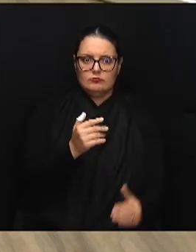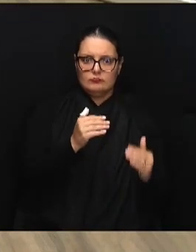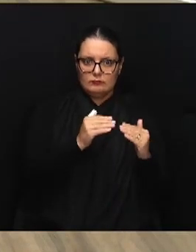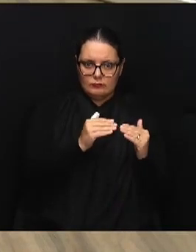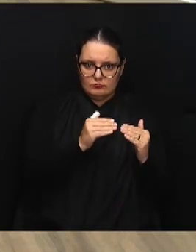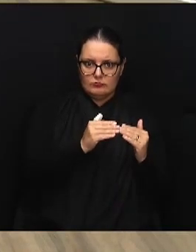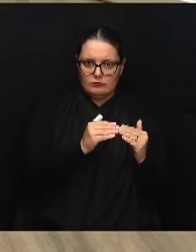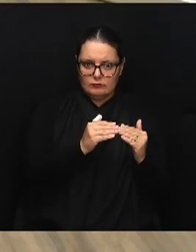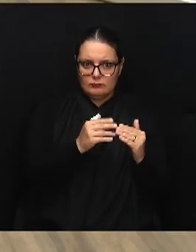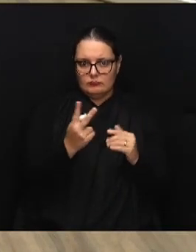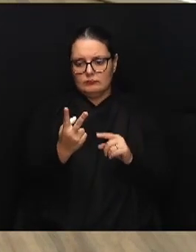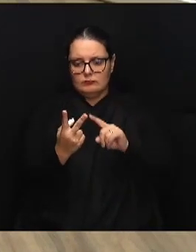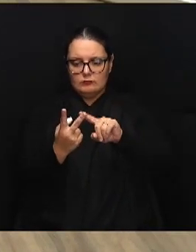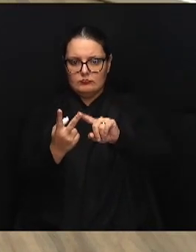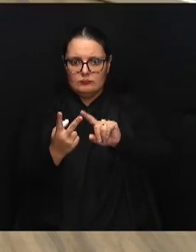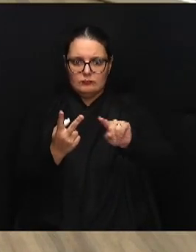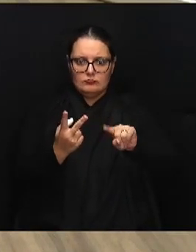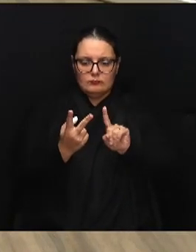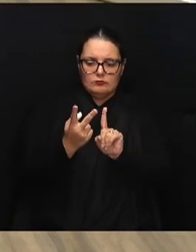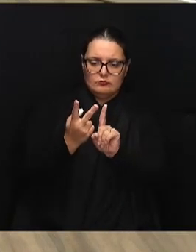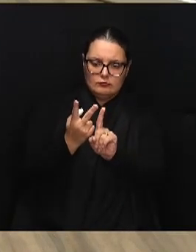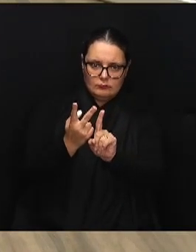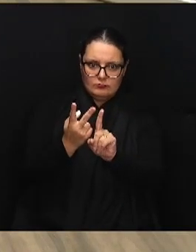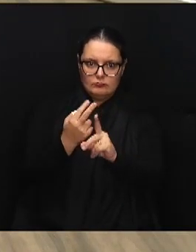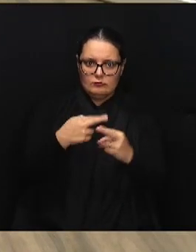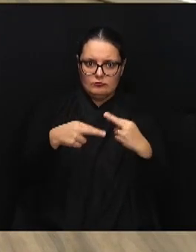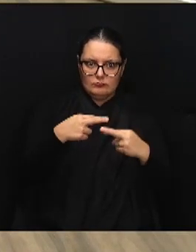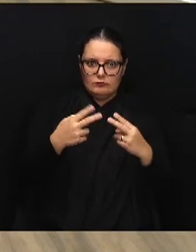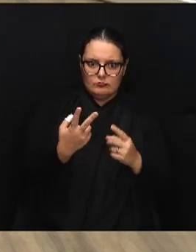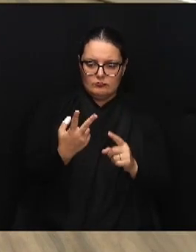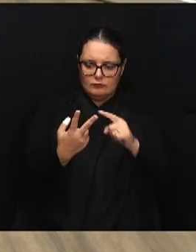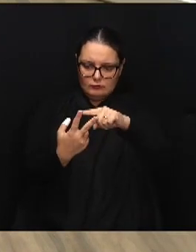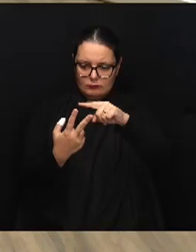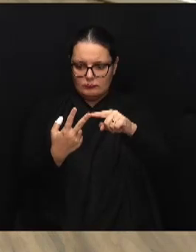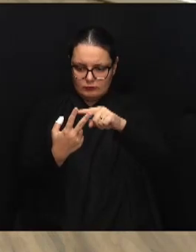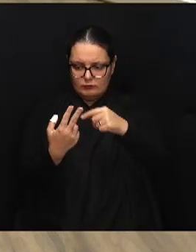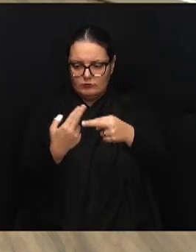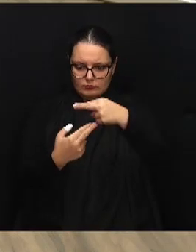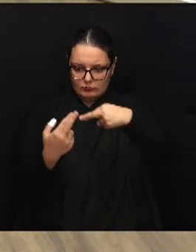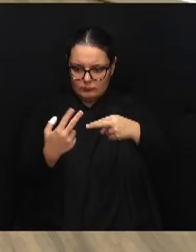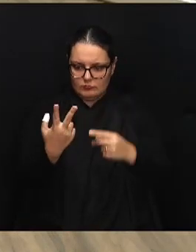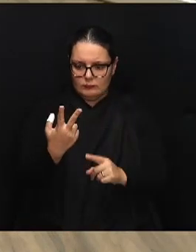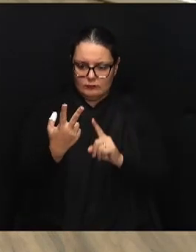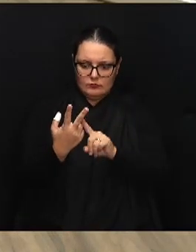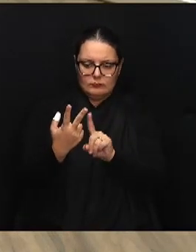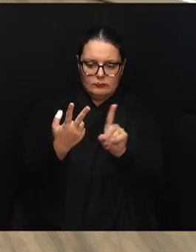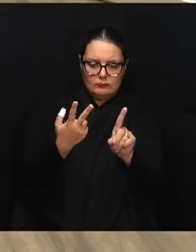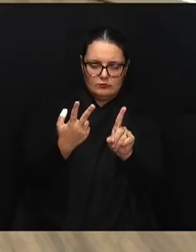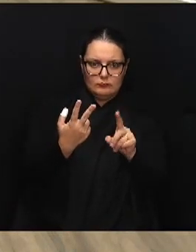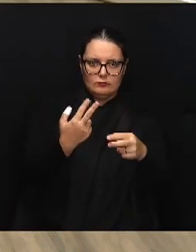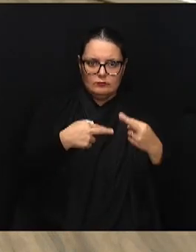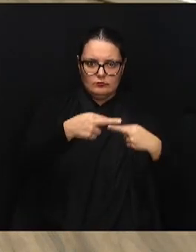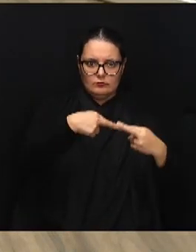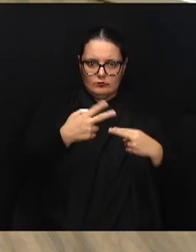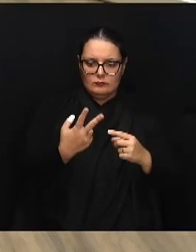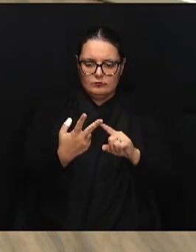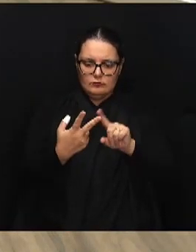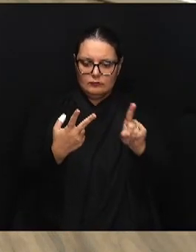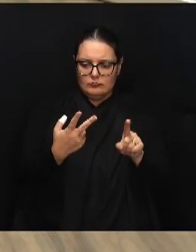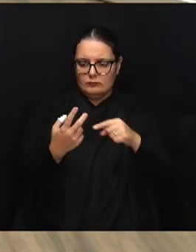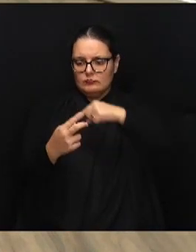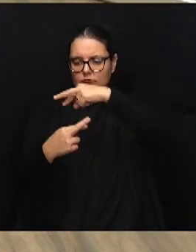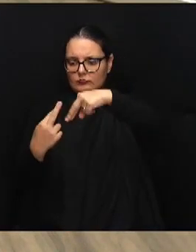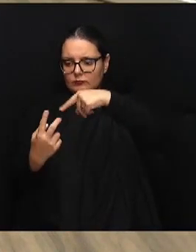ter ali uma relação entre eles, porém estão abertos a outra relação. Aliás, até vem uma